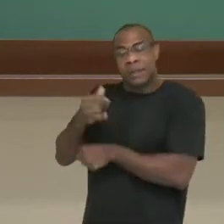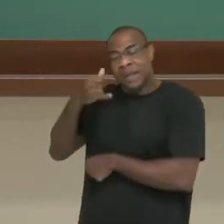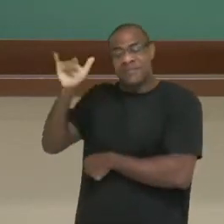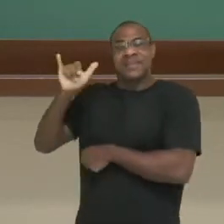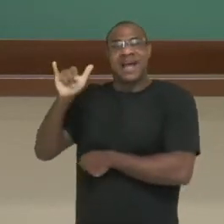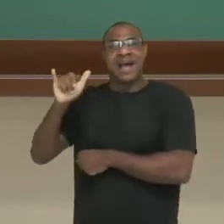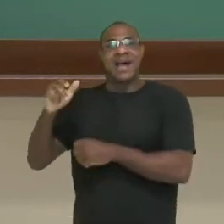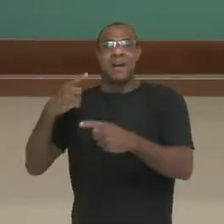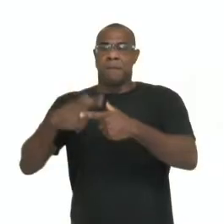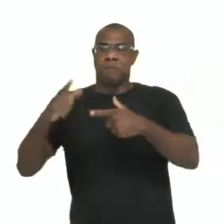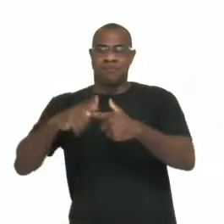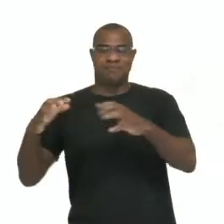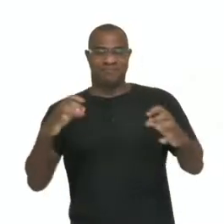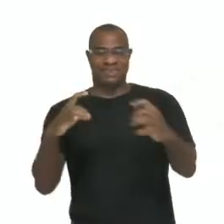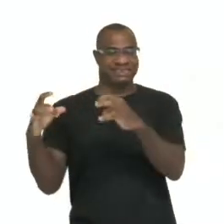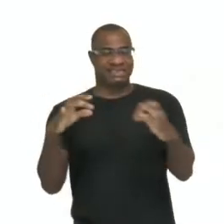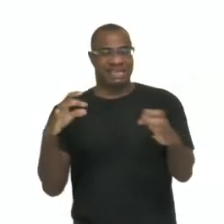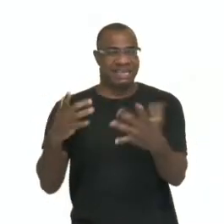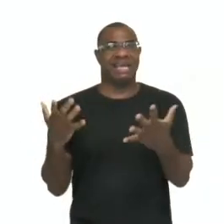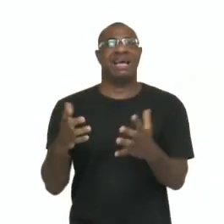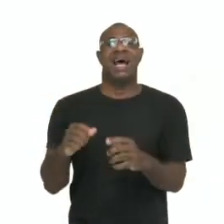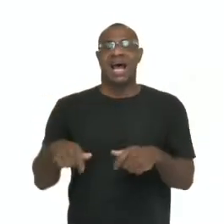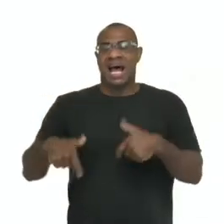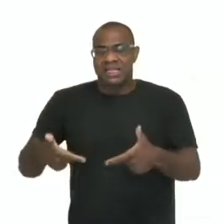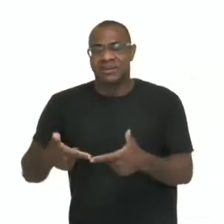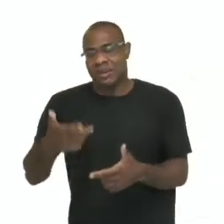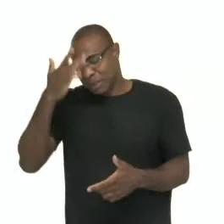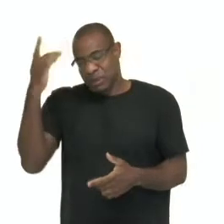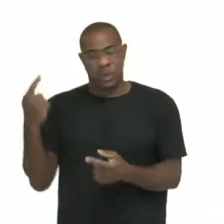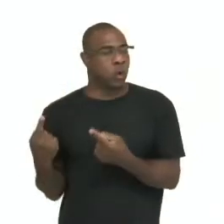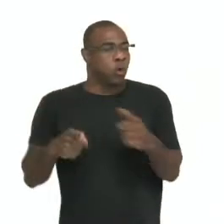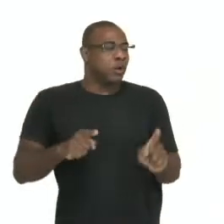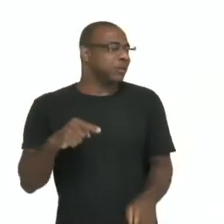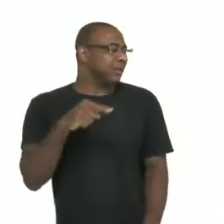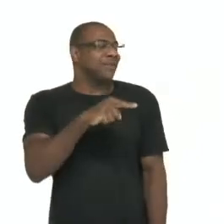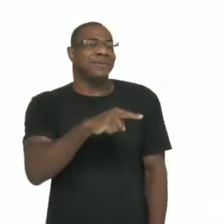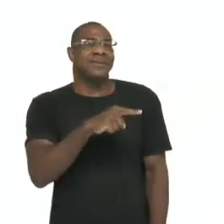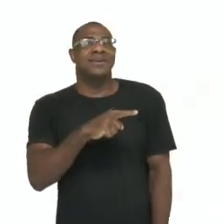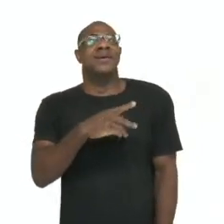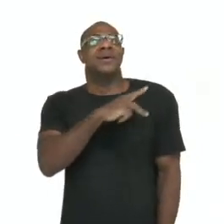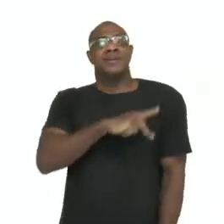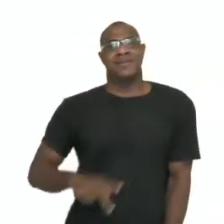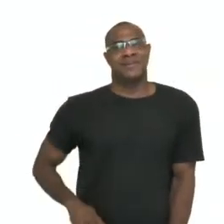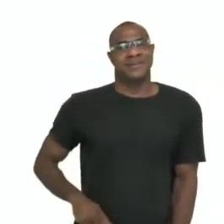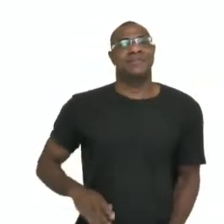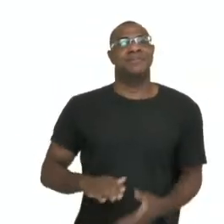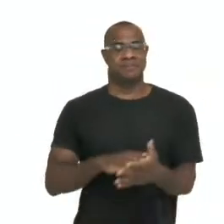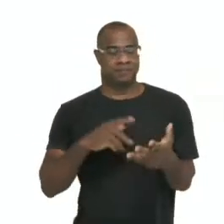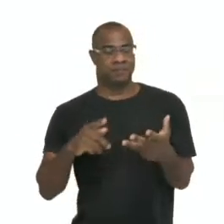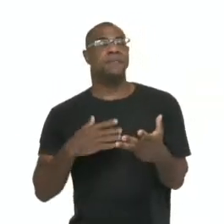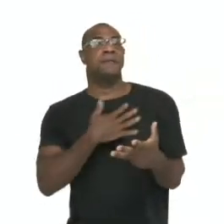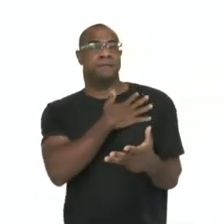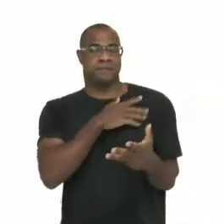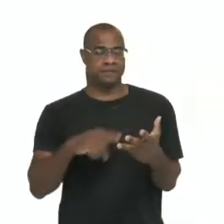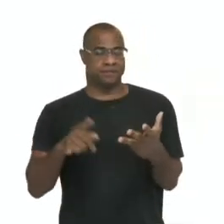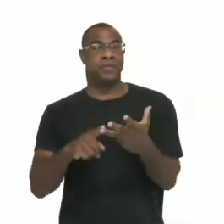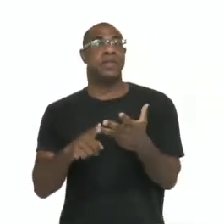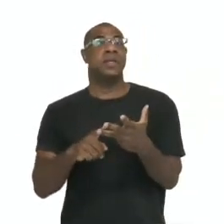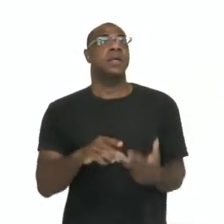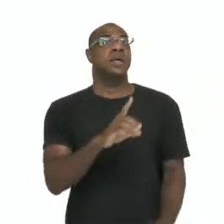áreas urbanas, evitar a ação de pessoas contrárias ao regime militar. E ainda o